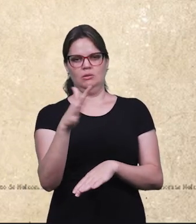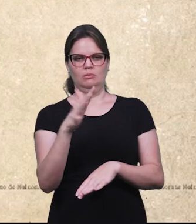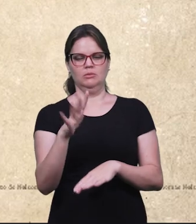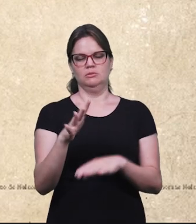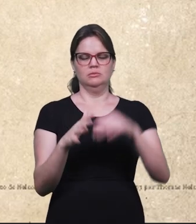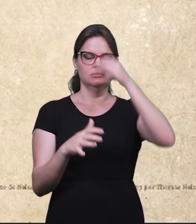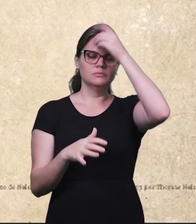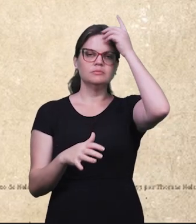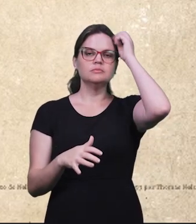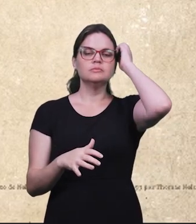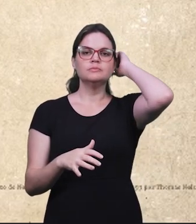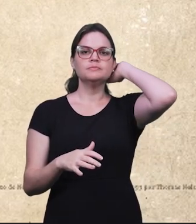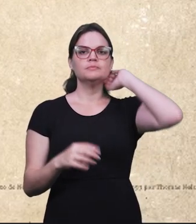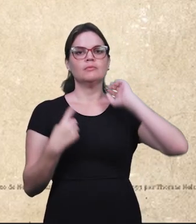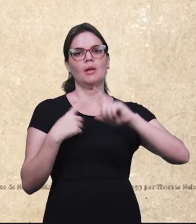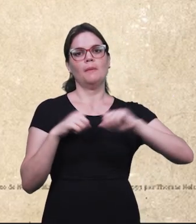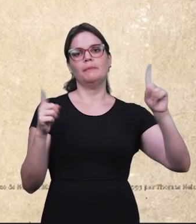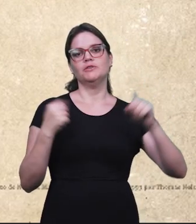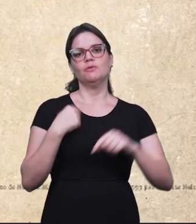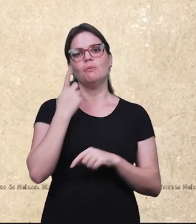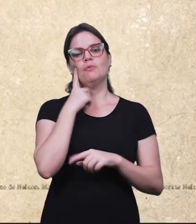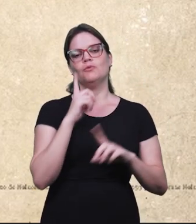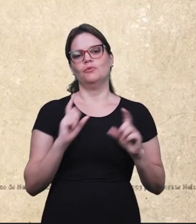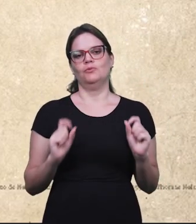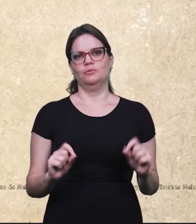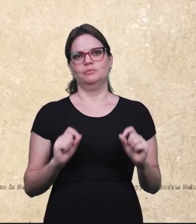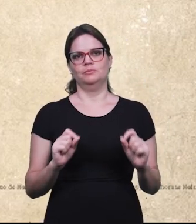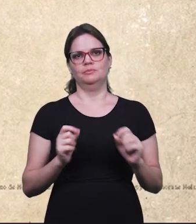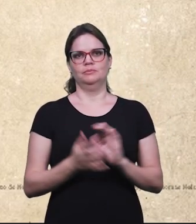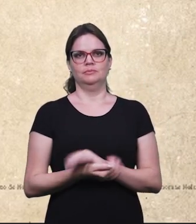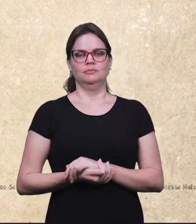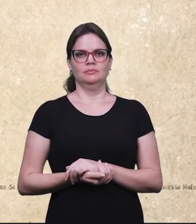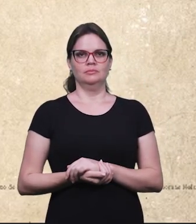aproximadas. Mas vamos que Paulo